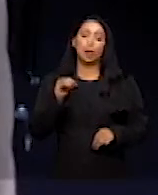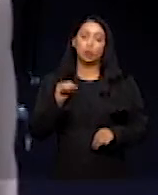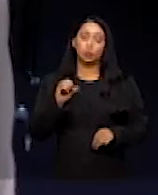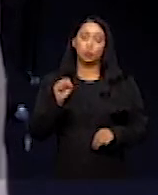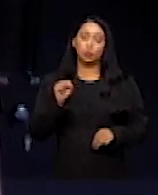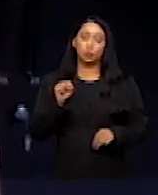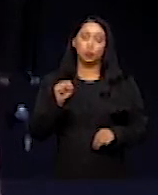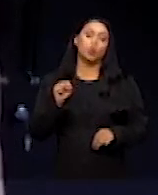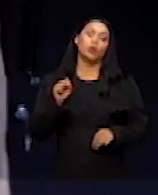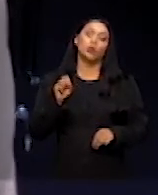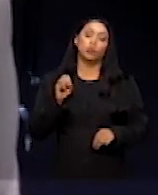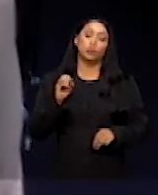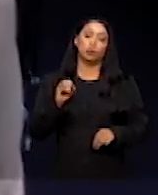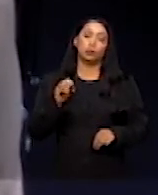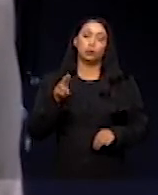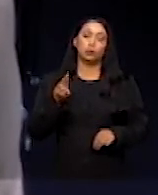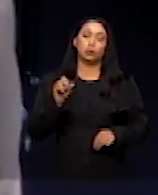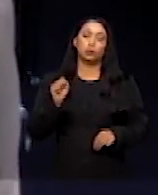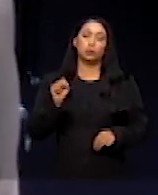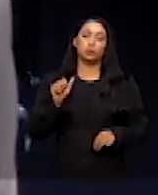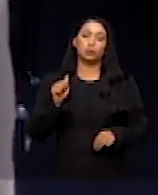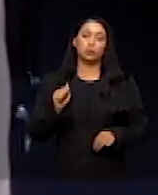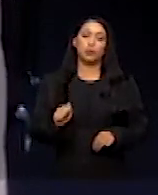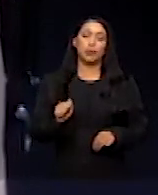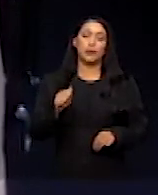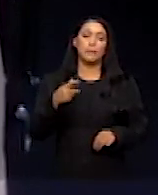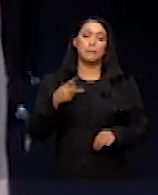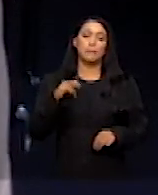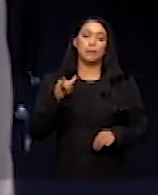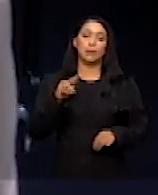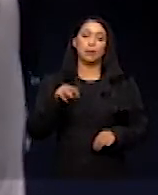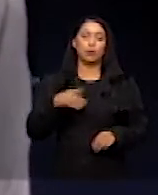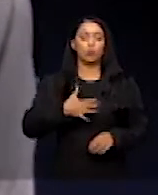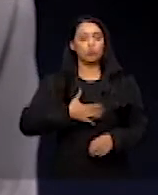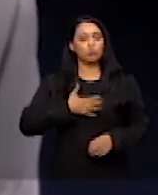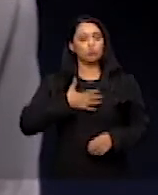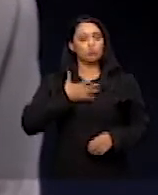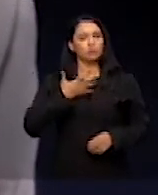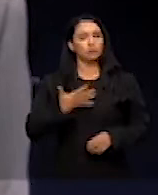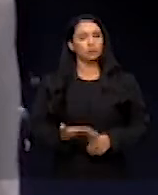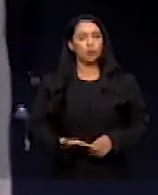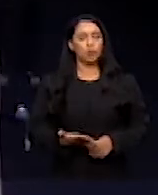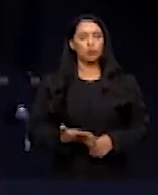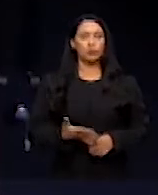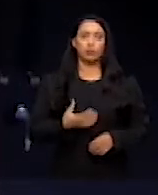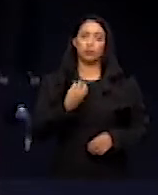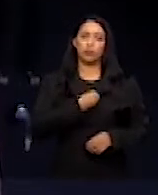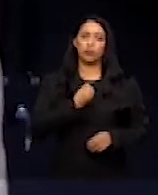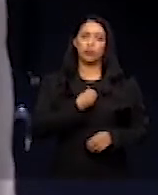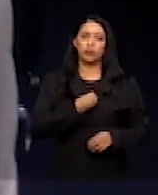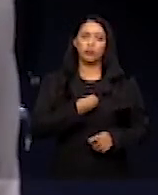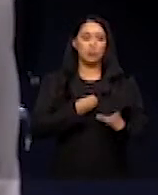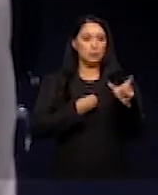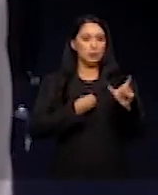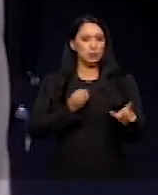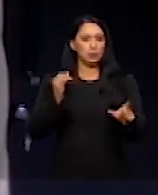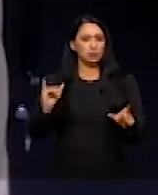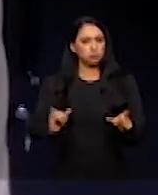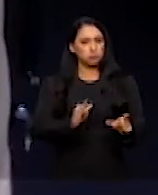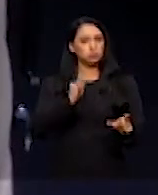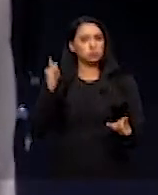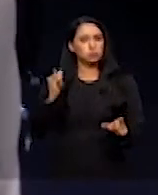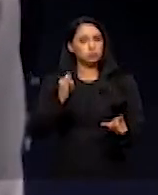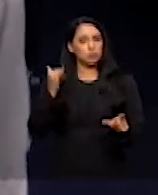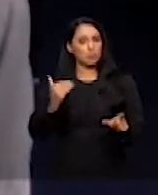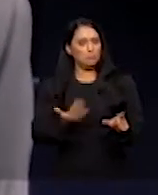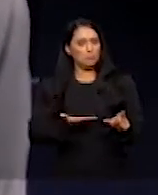de conhecer e com quem tive a satisfação de conviver. Personalidade maiúscula que tanto diz sobre